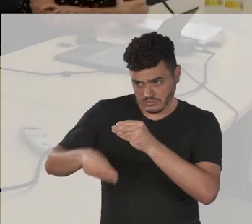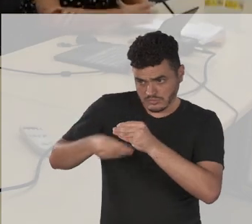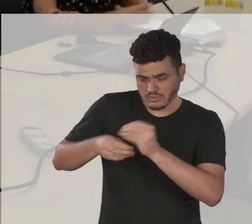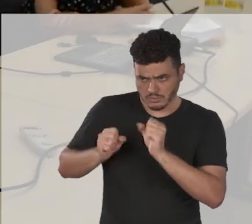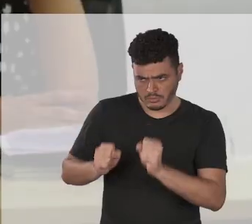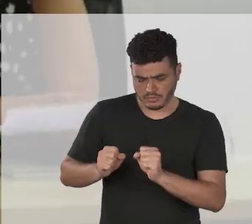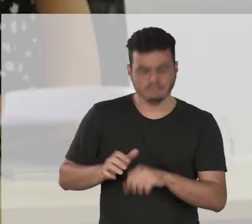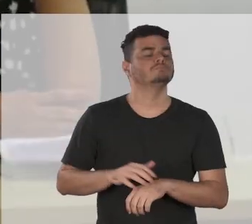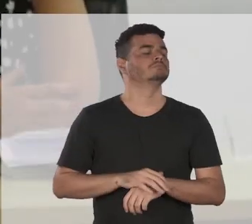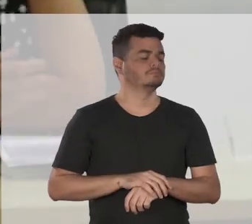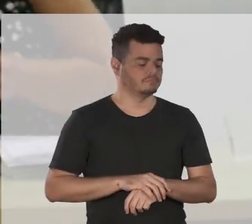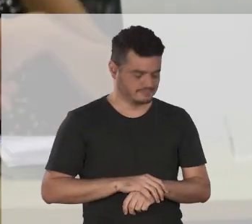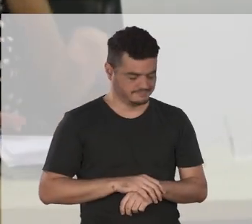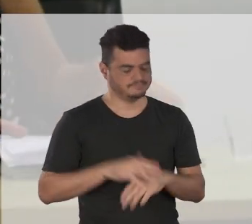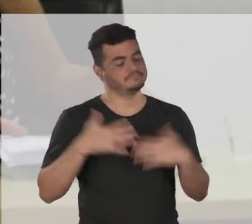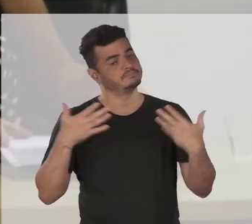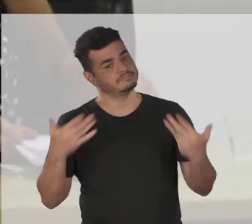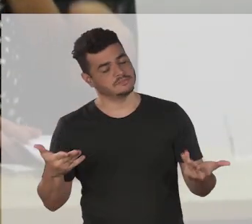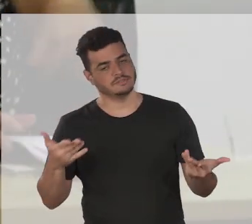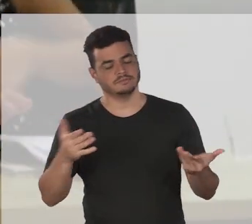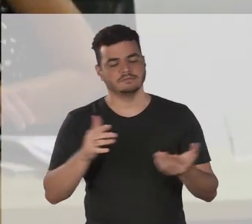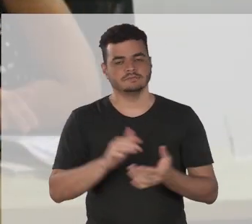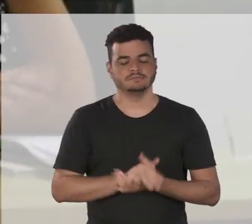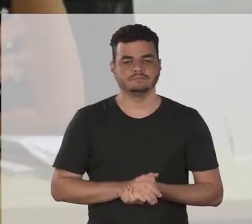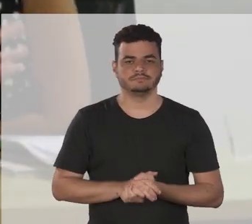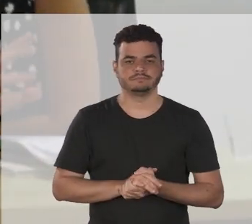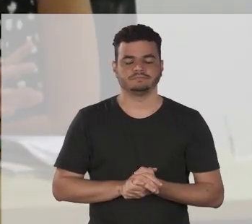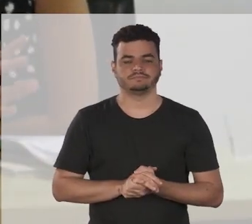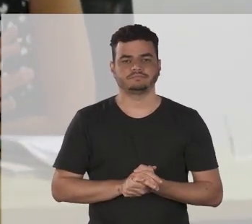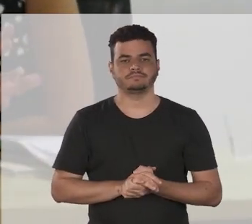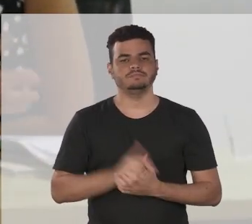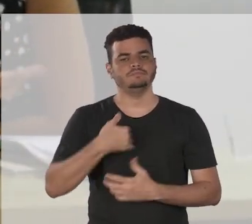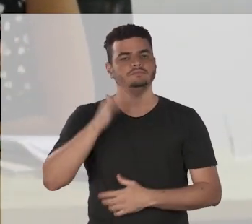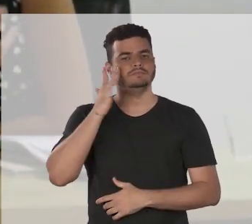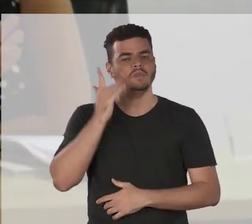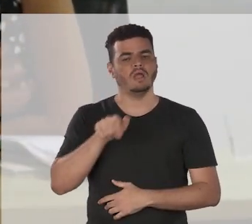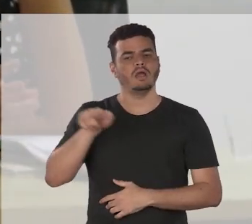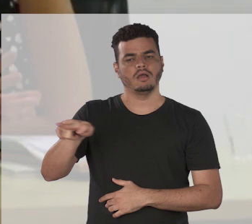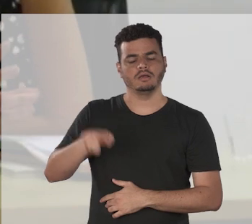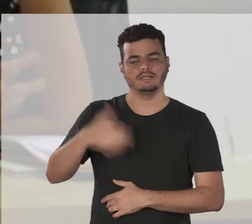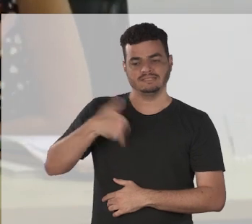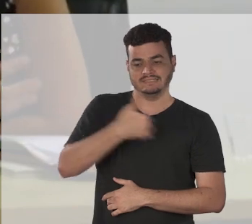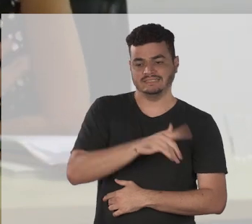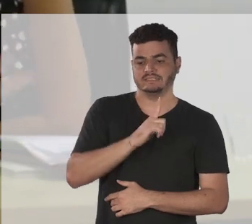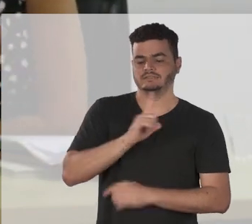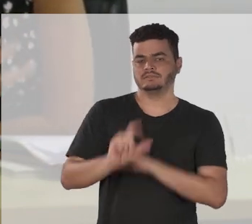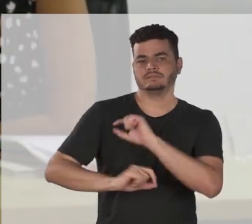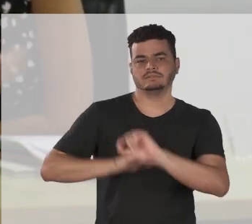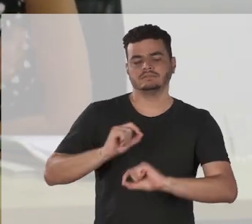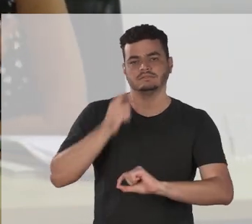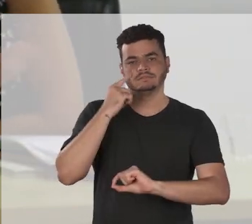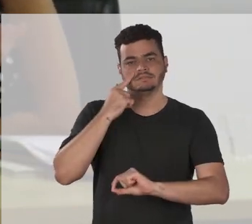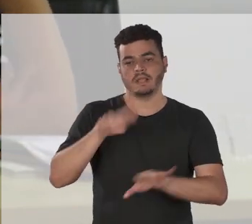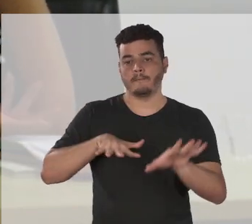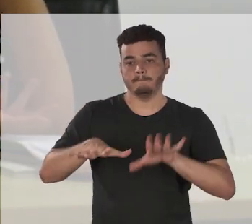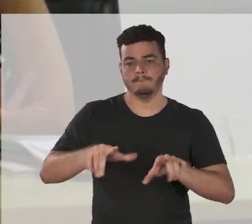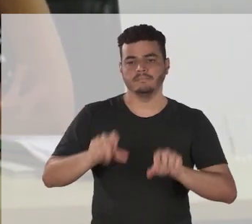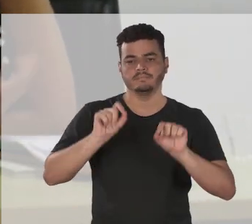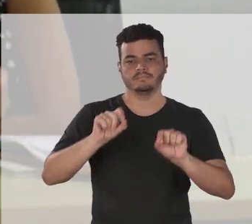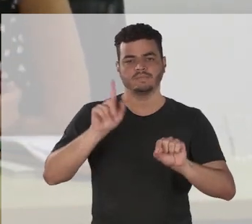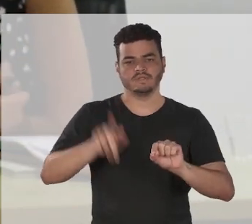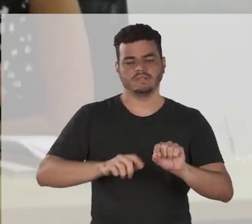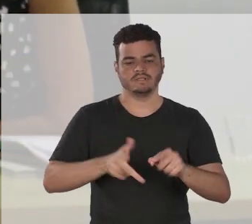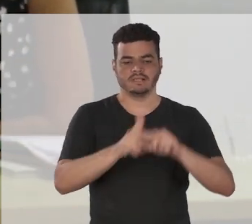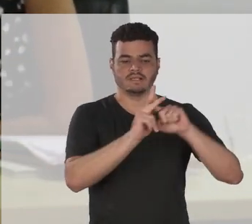coleções? Sim, vejamos. Bom, pelo menos na Argentina tem muito movimento,